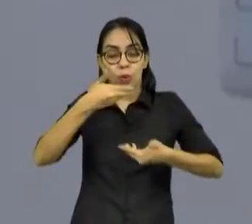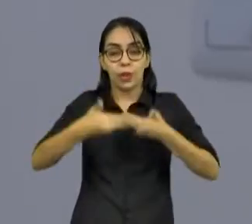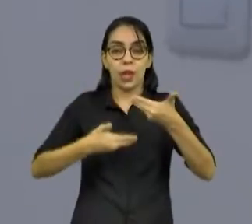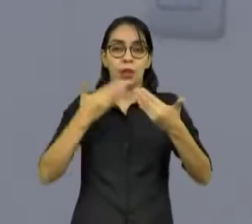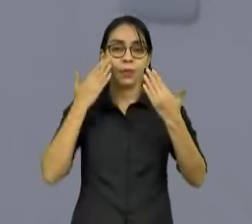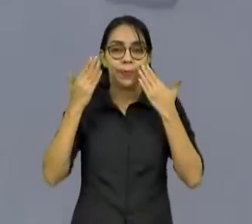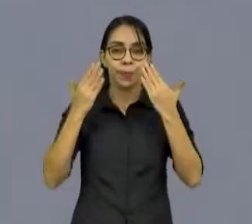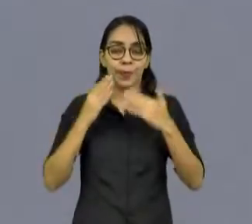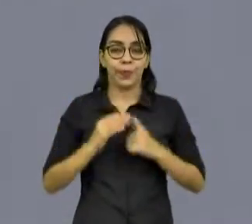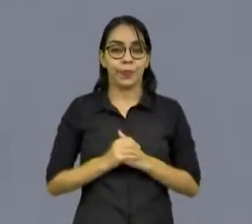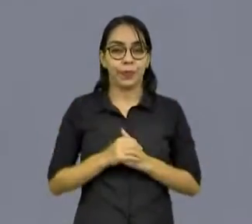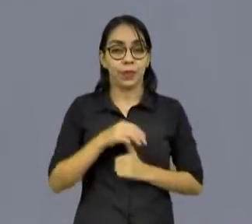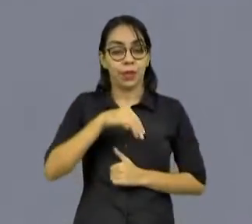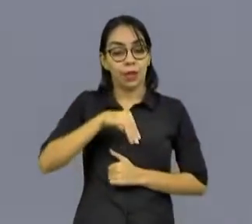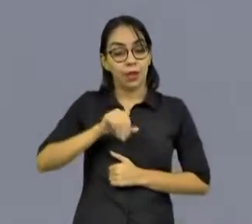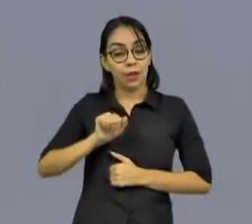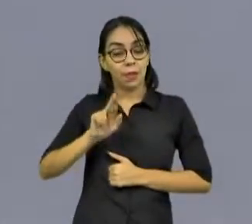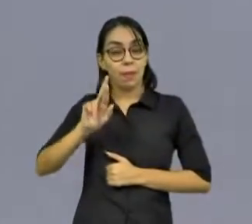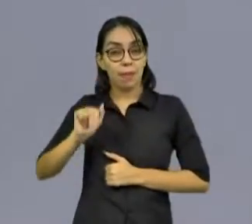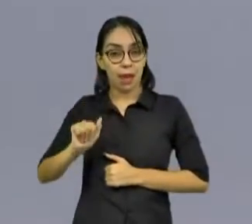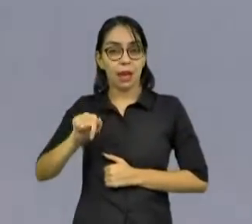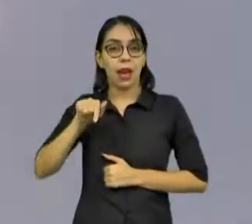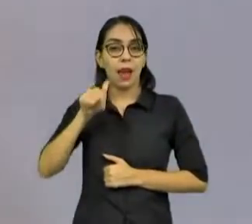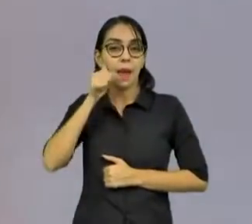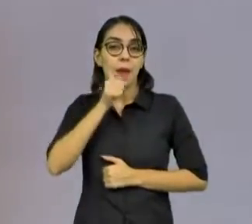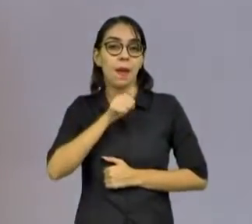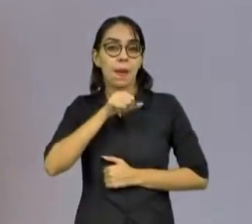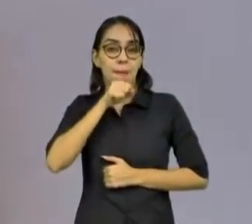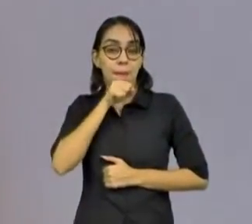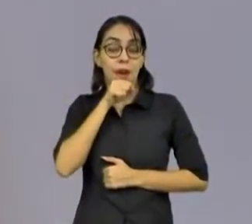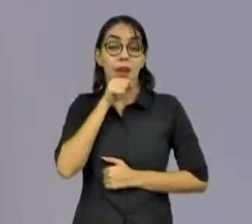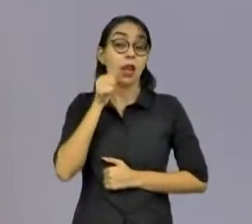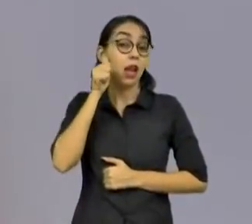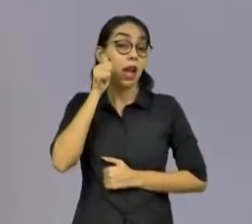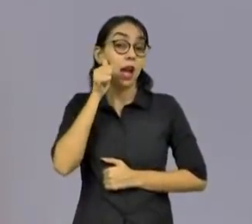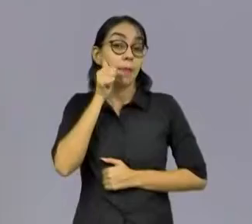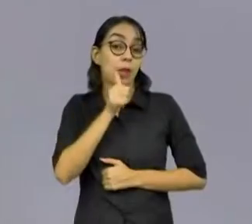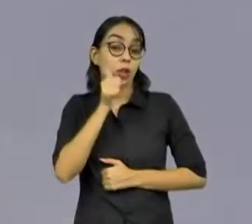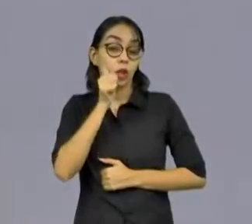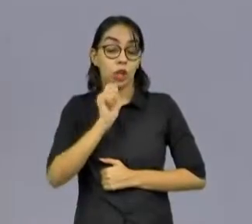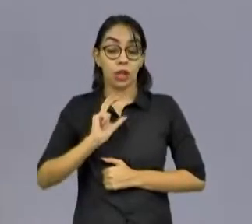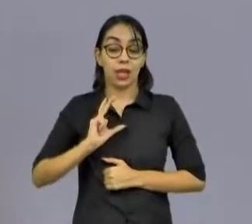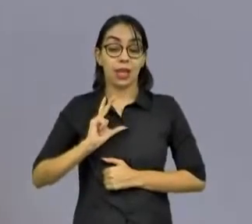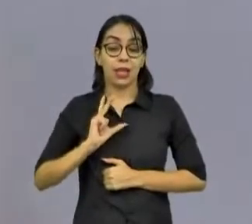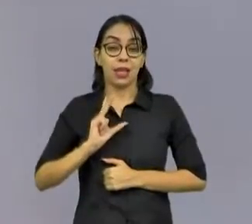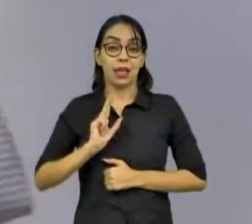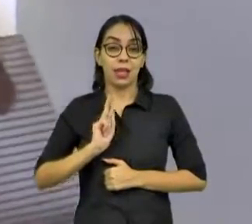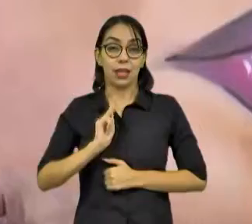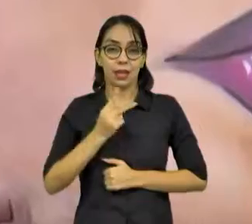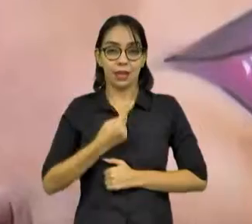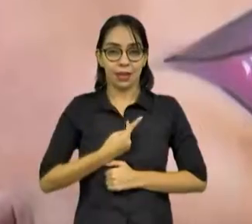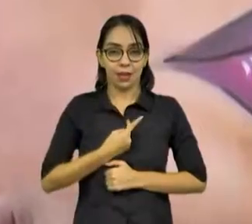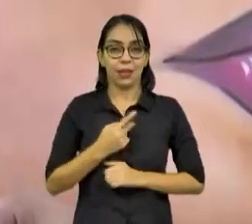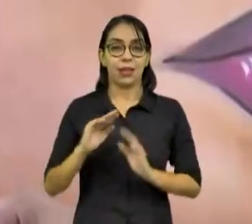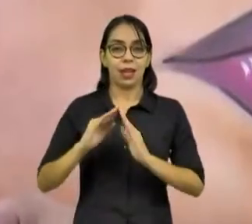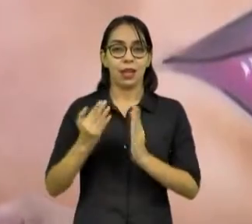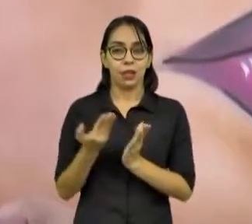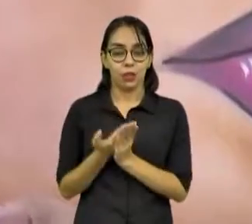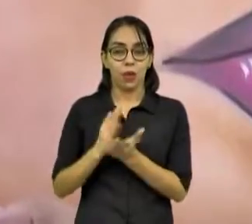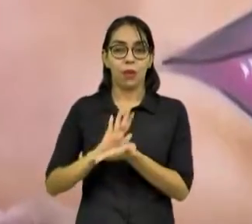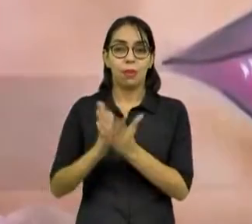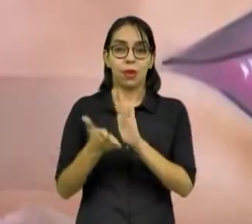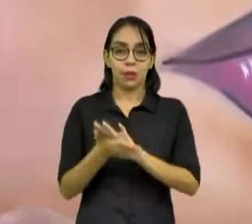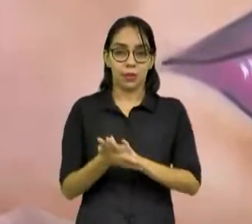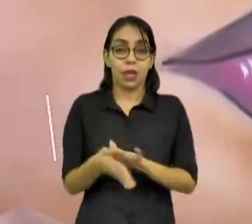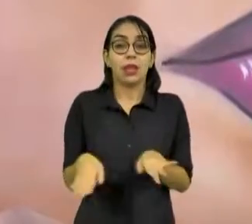é mãe de menina trans, que sofreu discriminação tanto na escola quanto no próprio meio familiar. A minha filha, ela